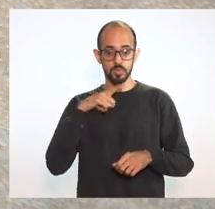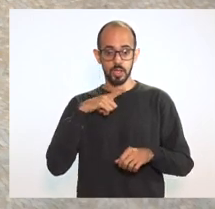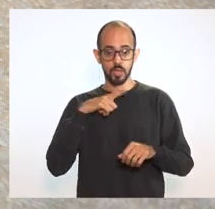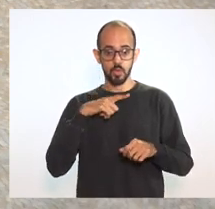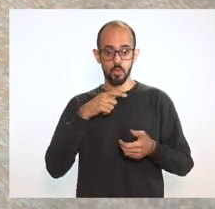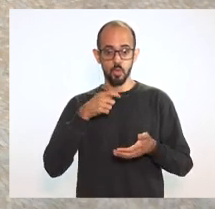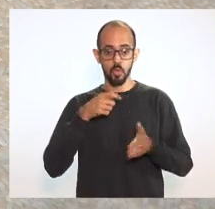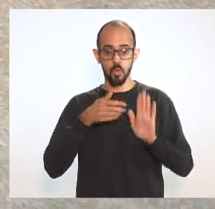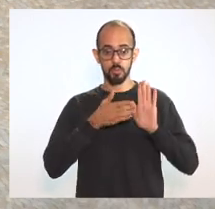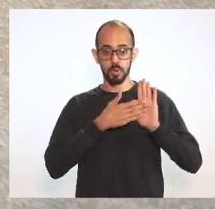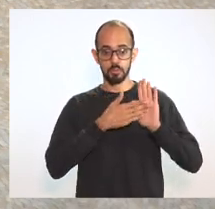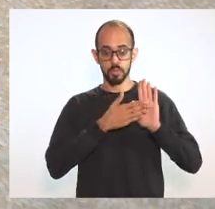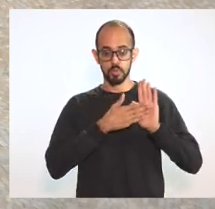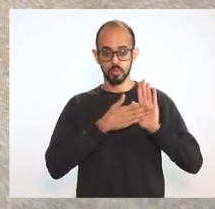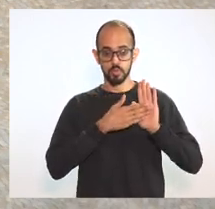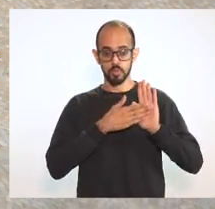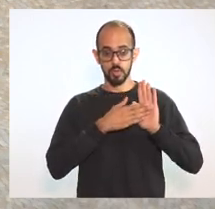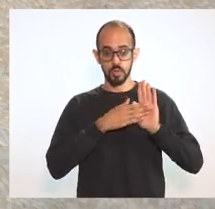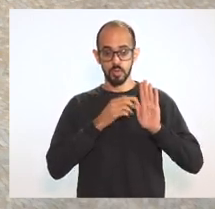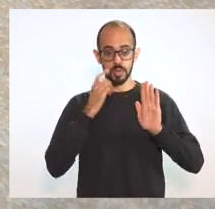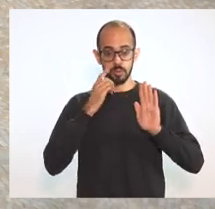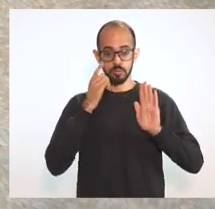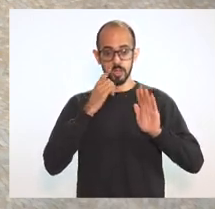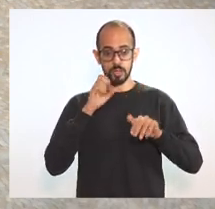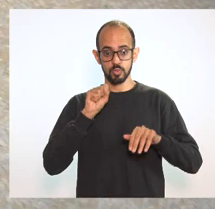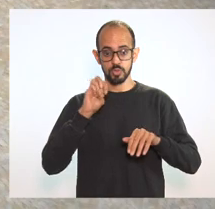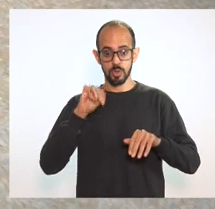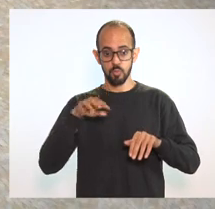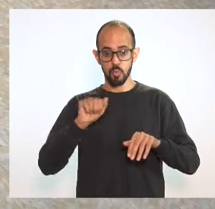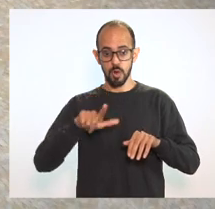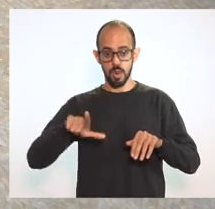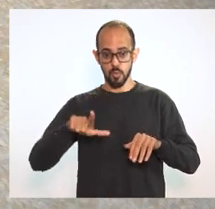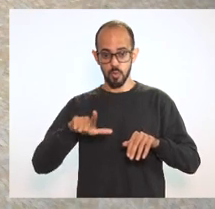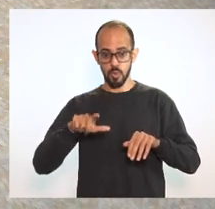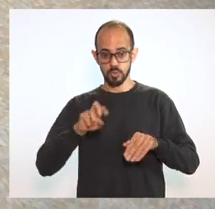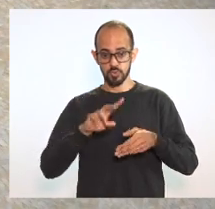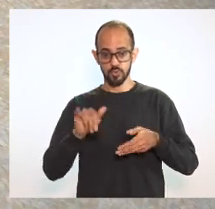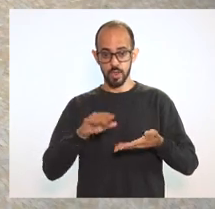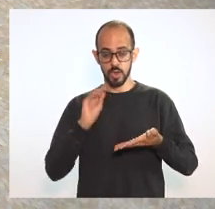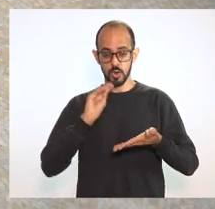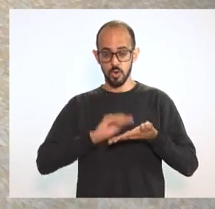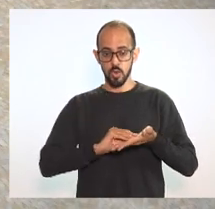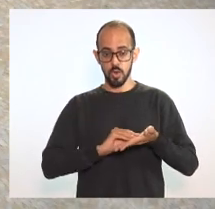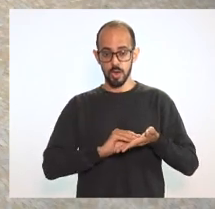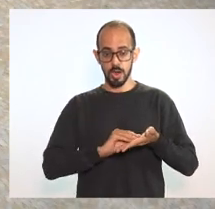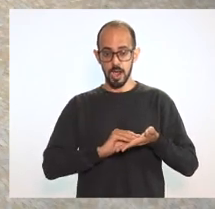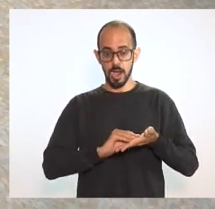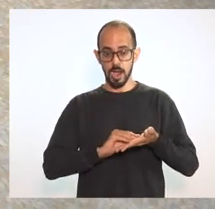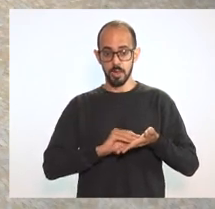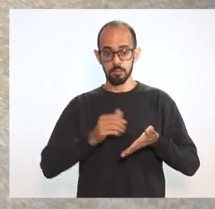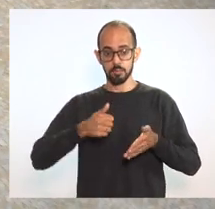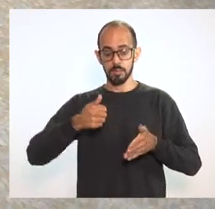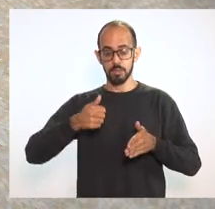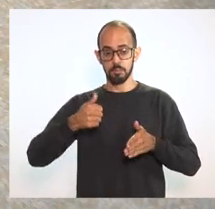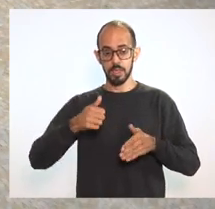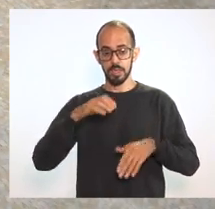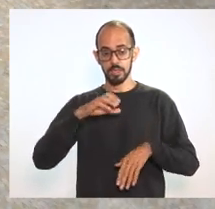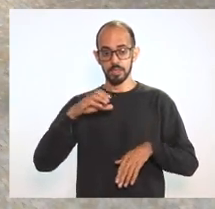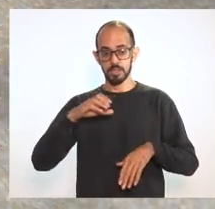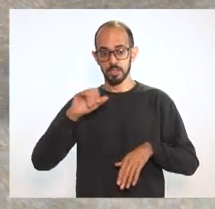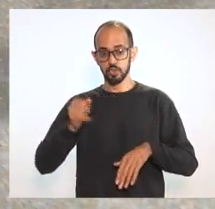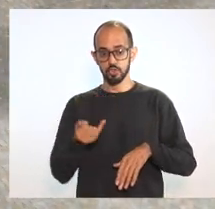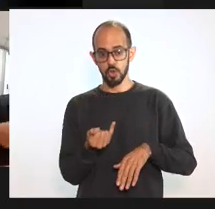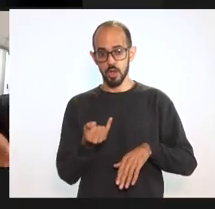com Vossa Excelência, deputado Samuel. Colocaremos na primeira pauta da CCJ e na quinta-feira volta a votação.